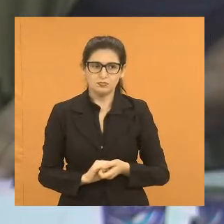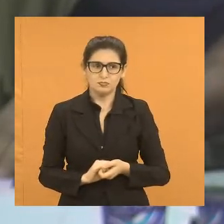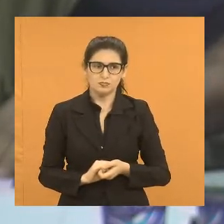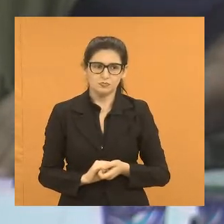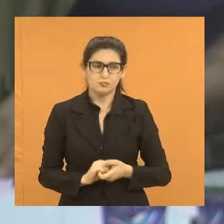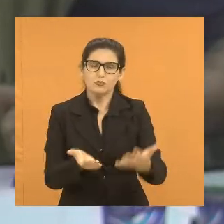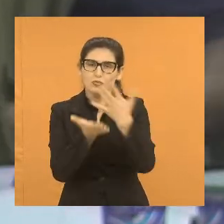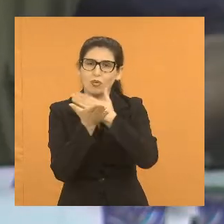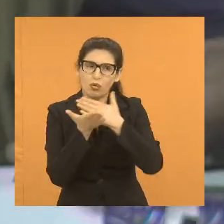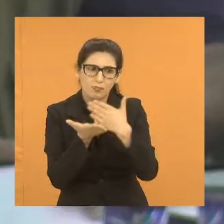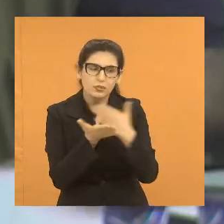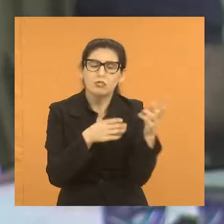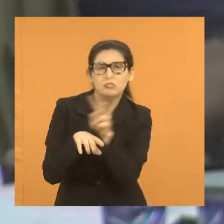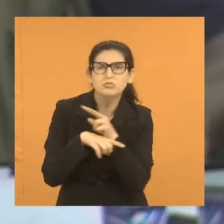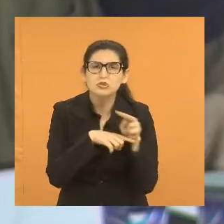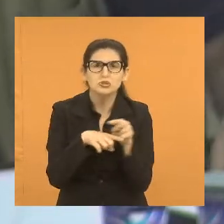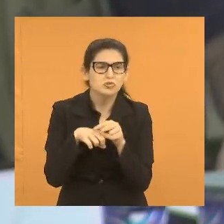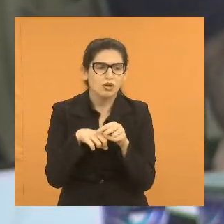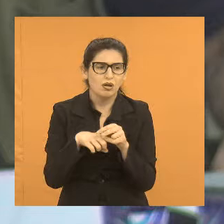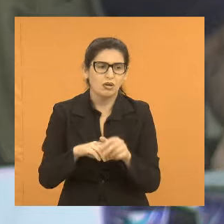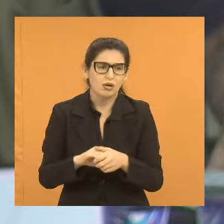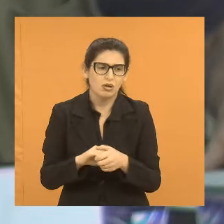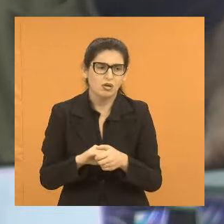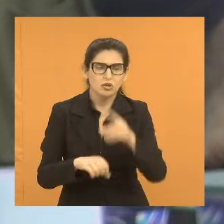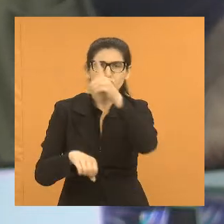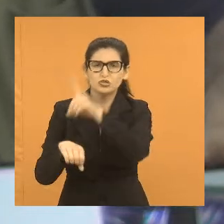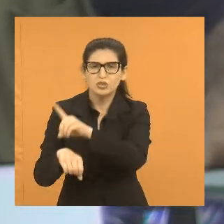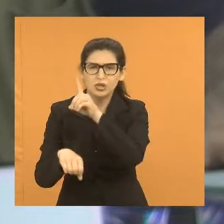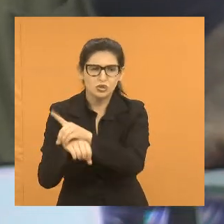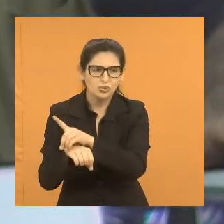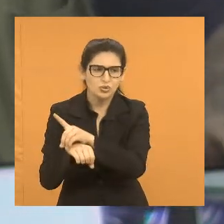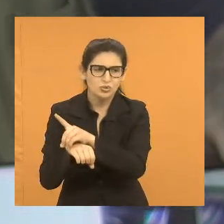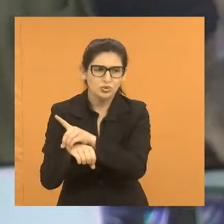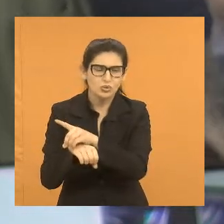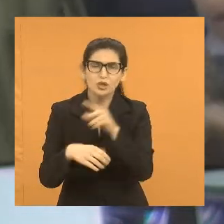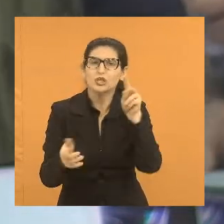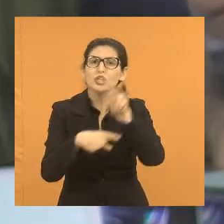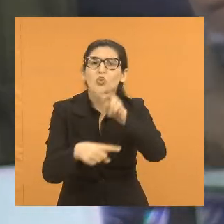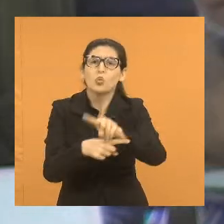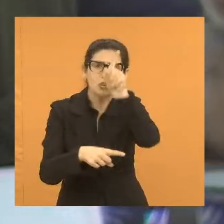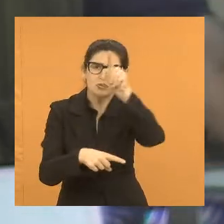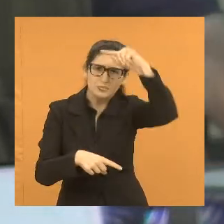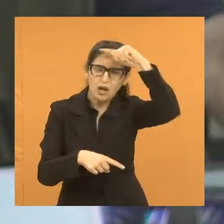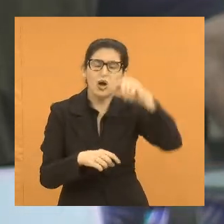Começamos com a vigilância, com o diretor Buchaú.